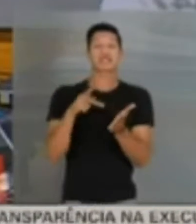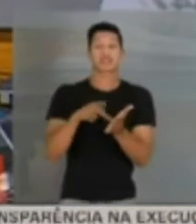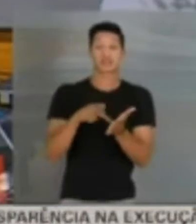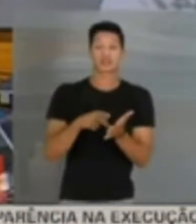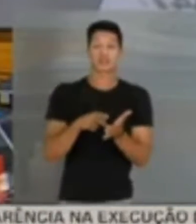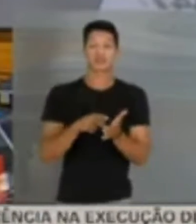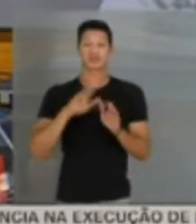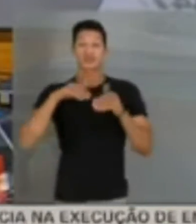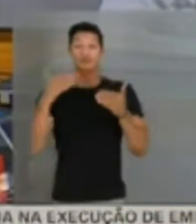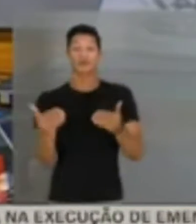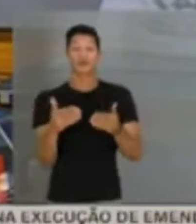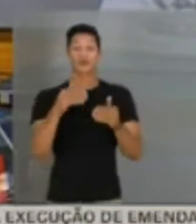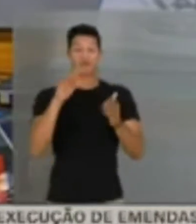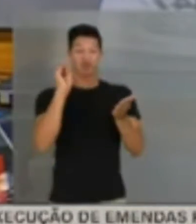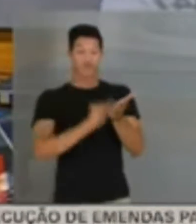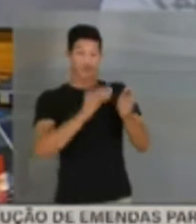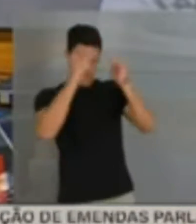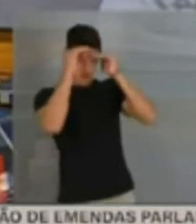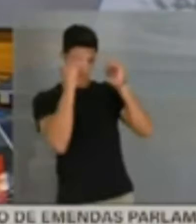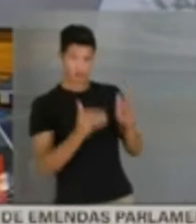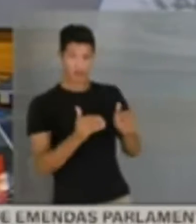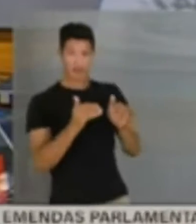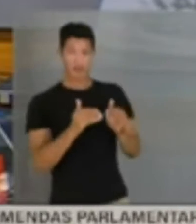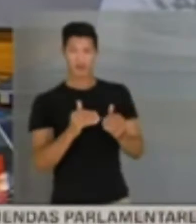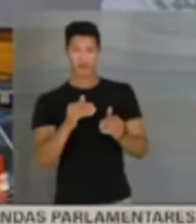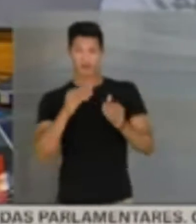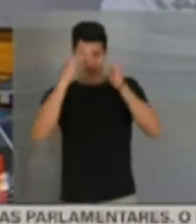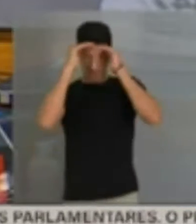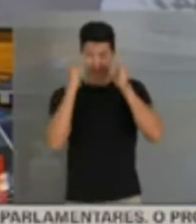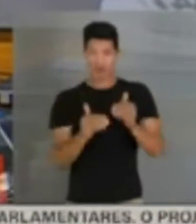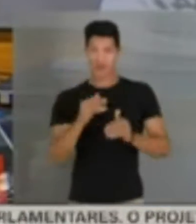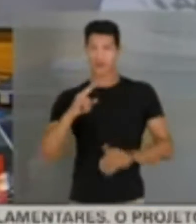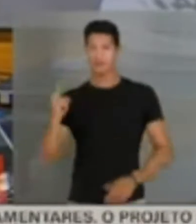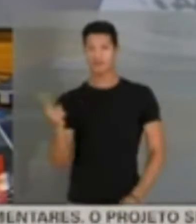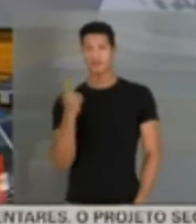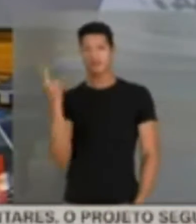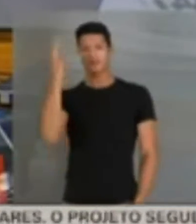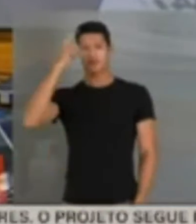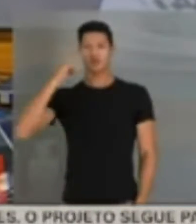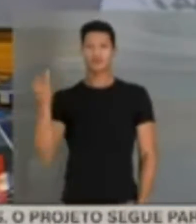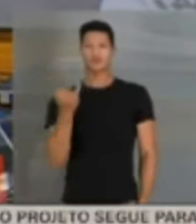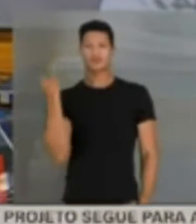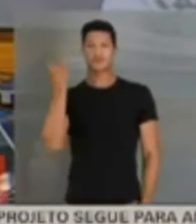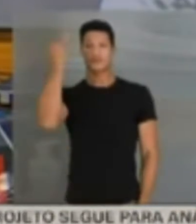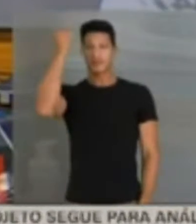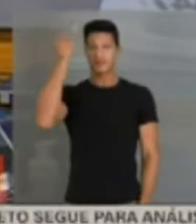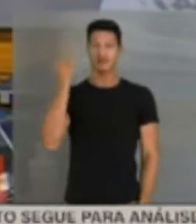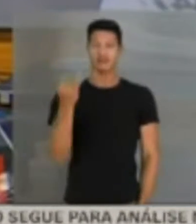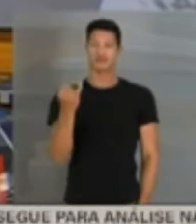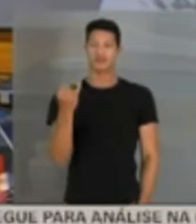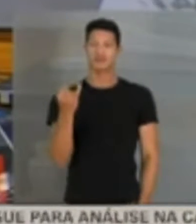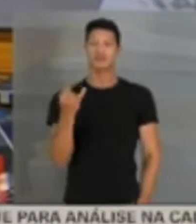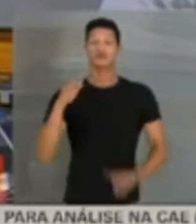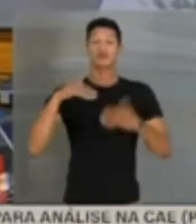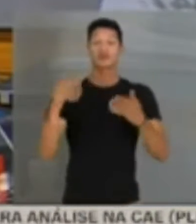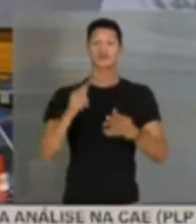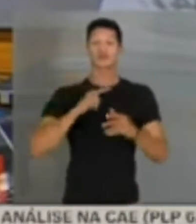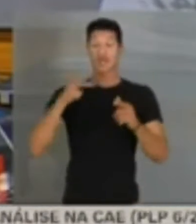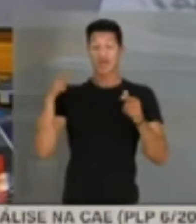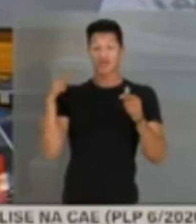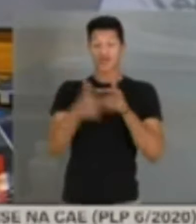legítimas, quando há desrespeito aos valores fundamentais, quando